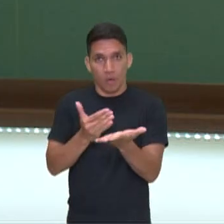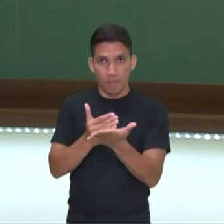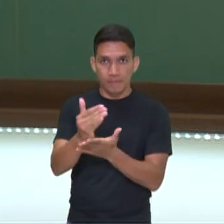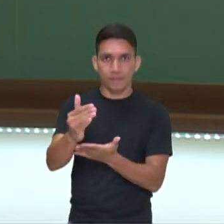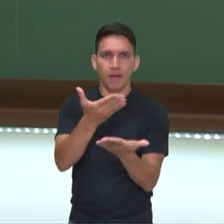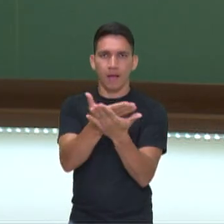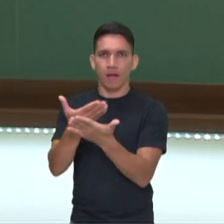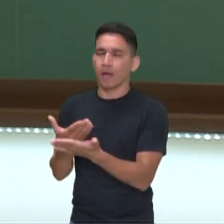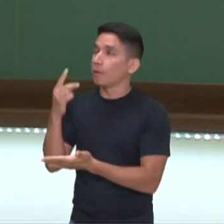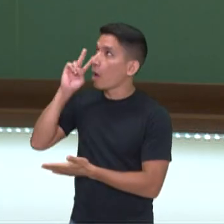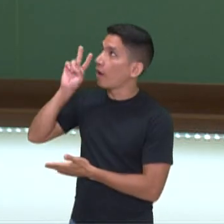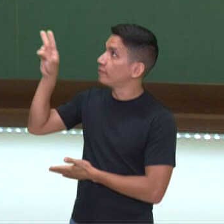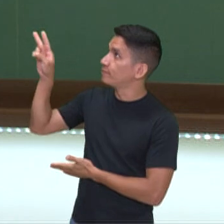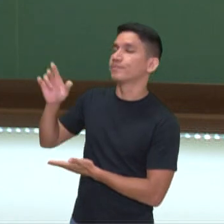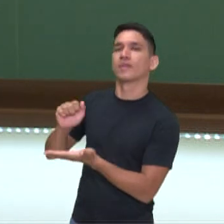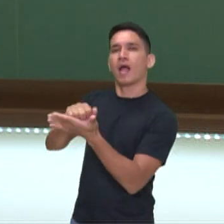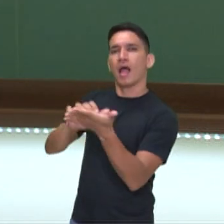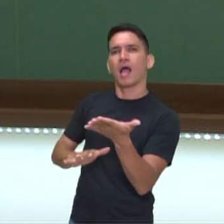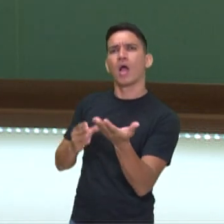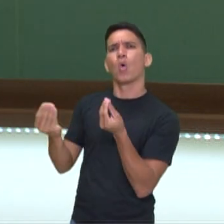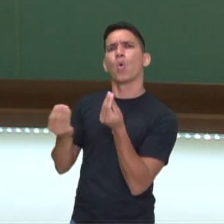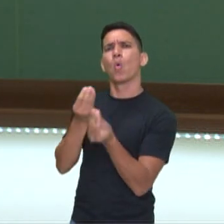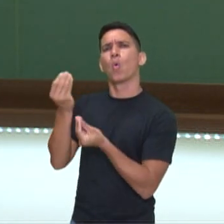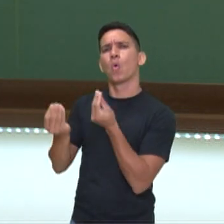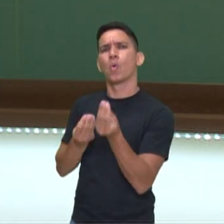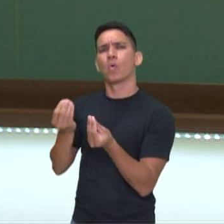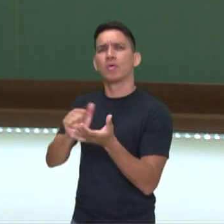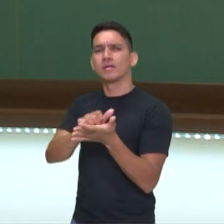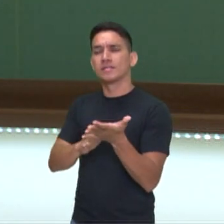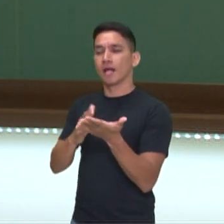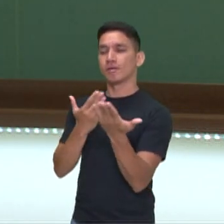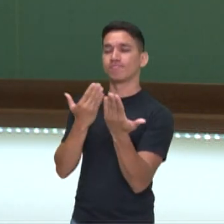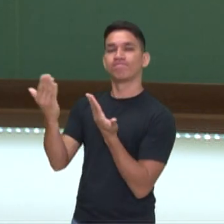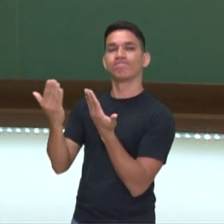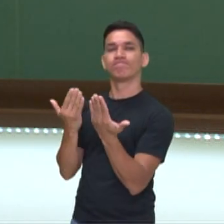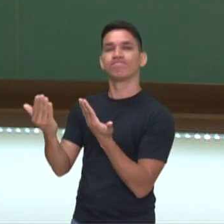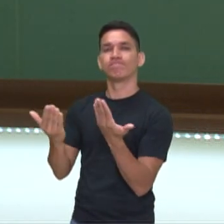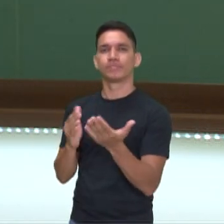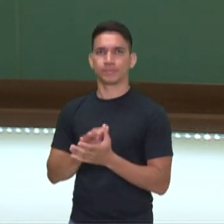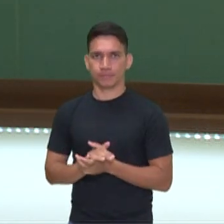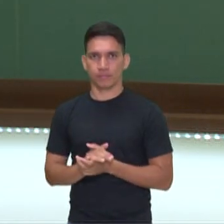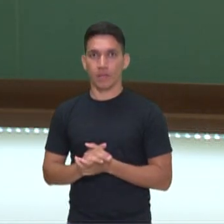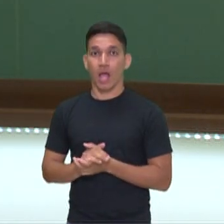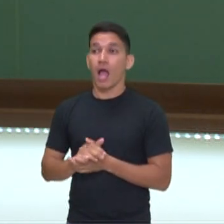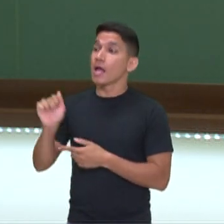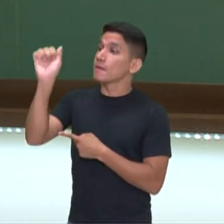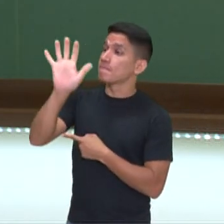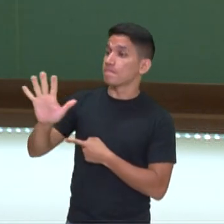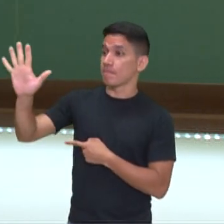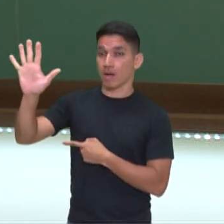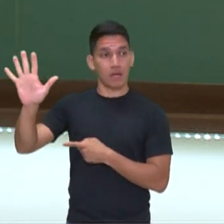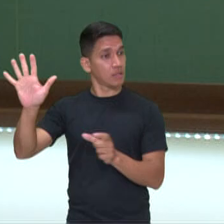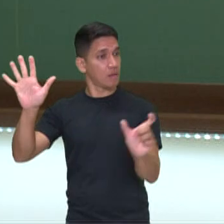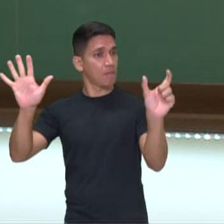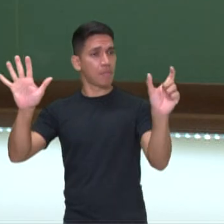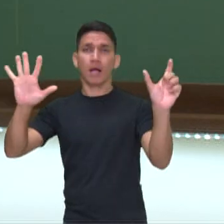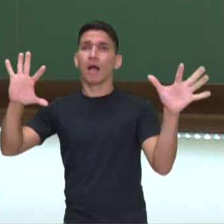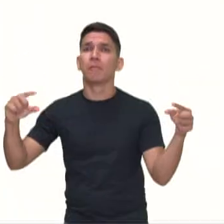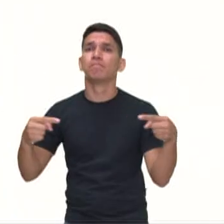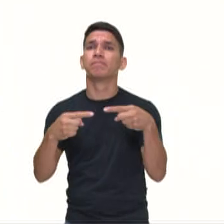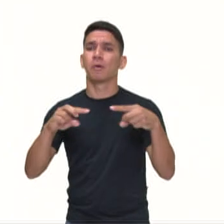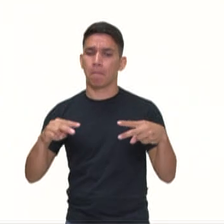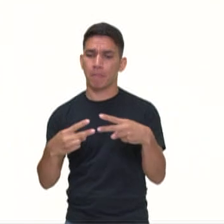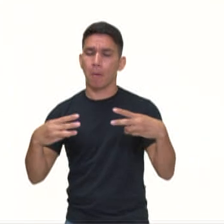pequeno exercício de relacionar. O que eu quero aqui? Eu quero que vocês relacionem as imagens com as palavras.